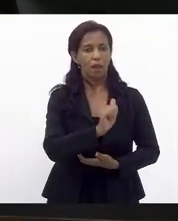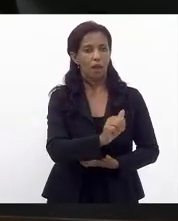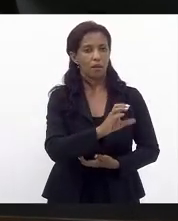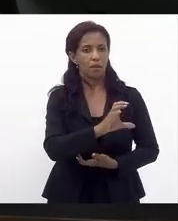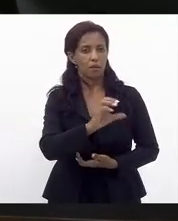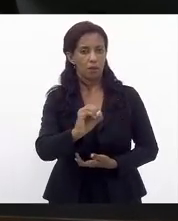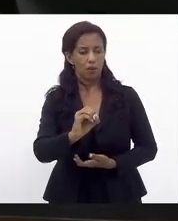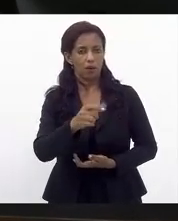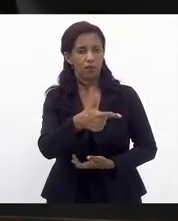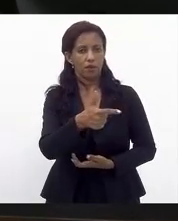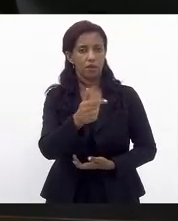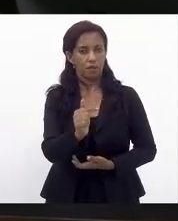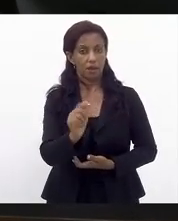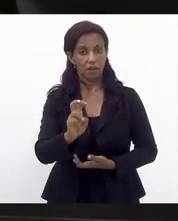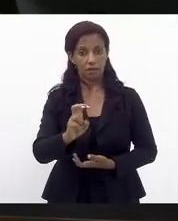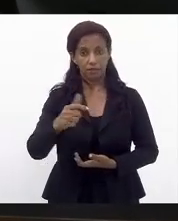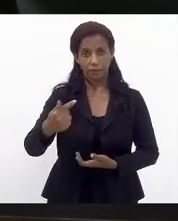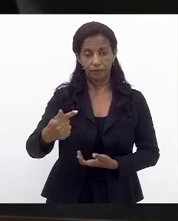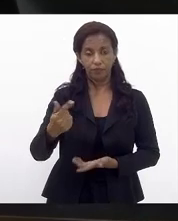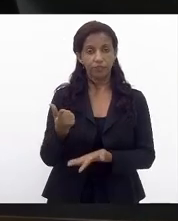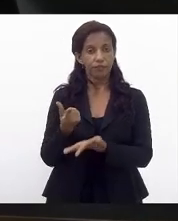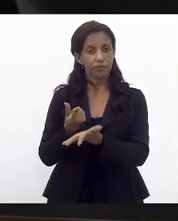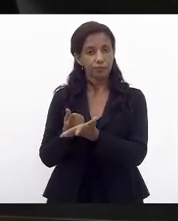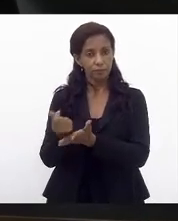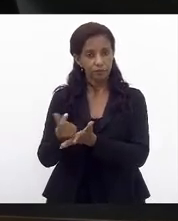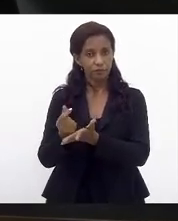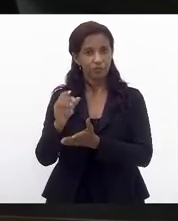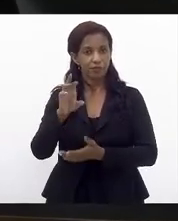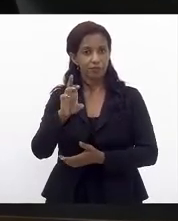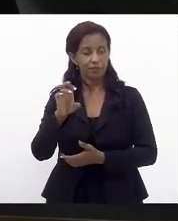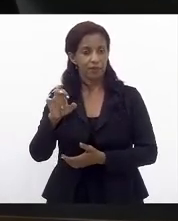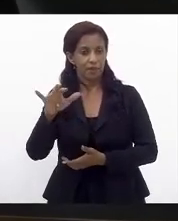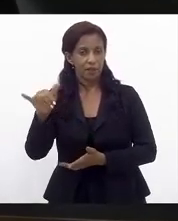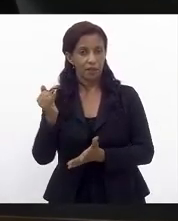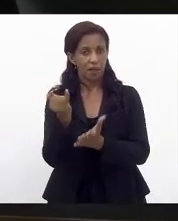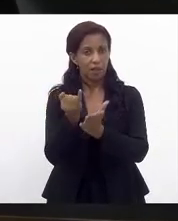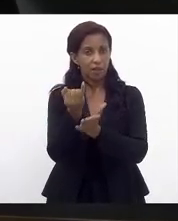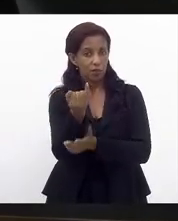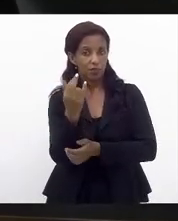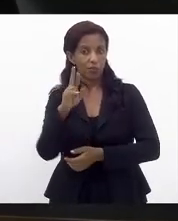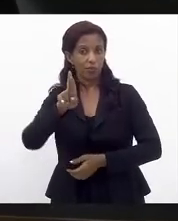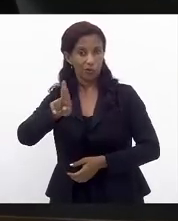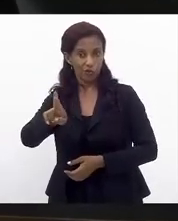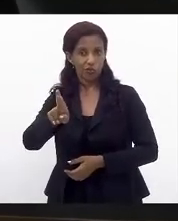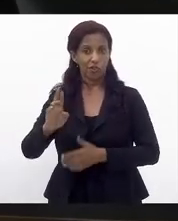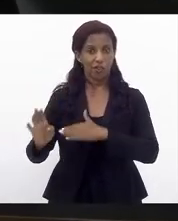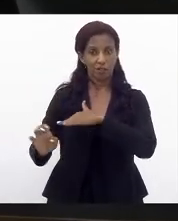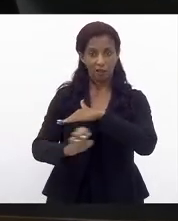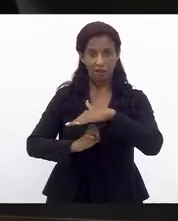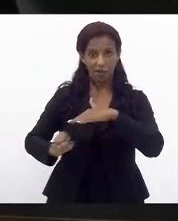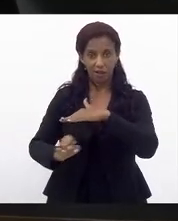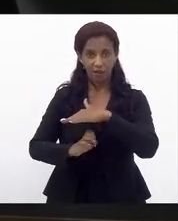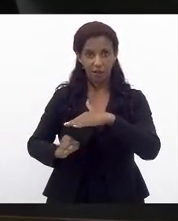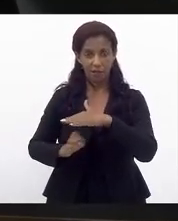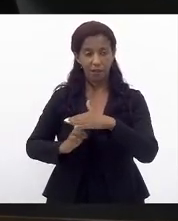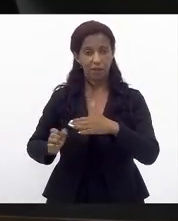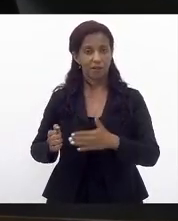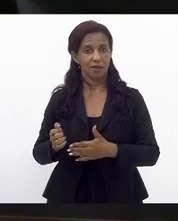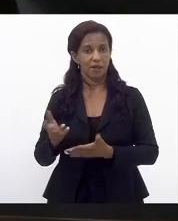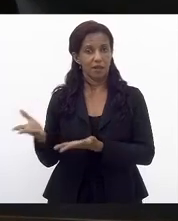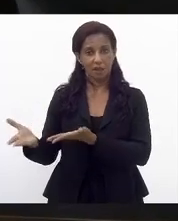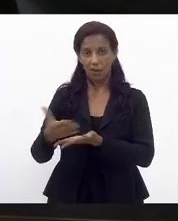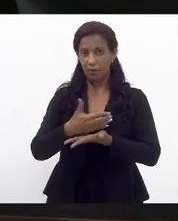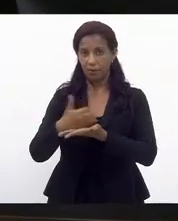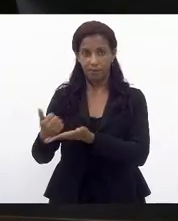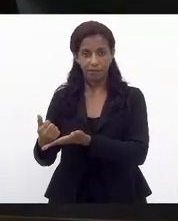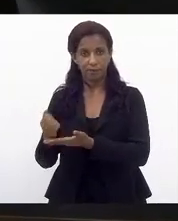2757 que é o dinheiro da sociedade do Imposto de Renda que o Supremo decidiu Que empresa de saneamento público não